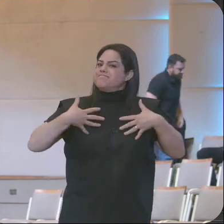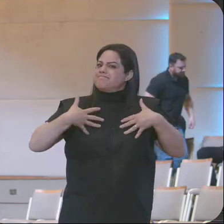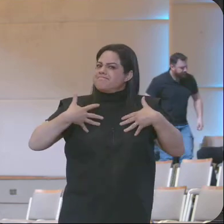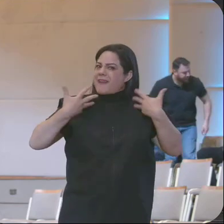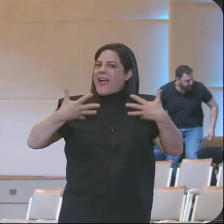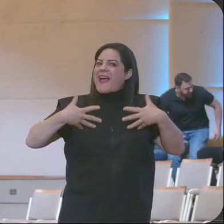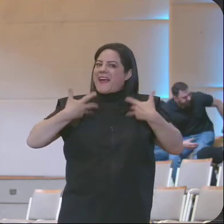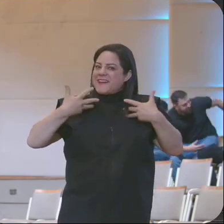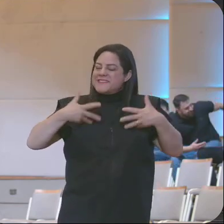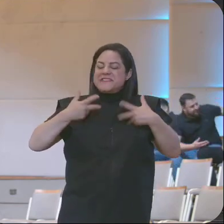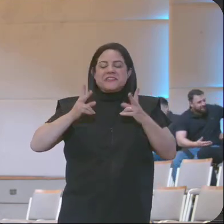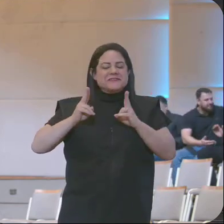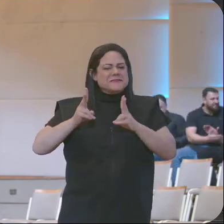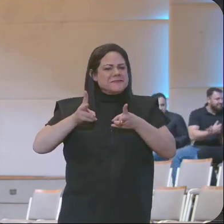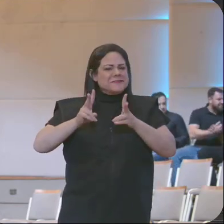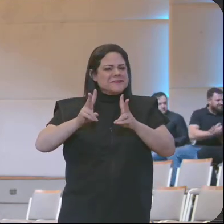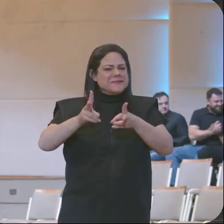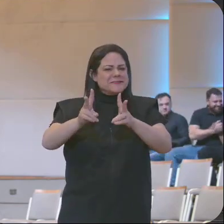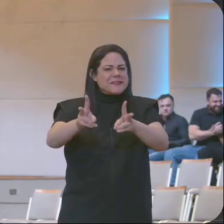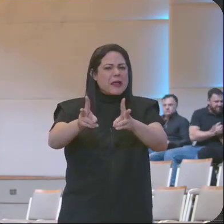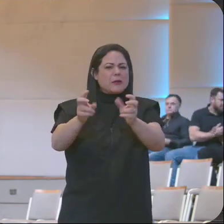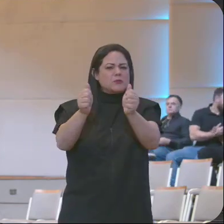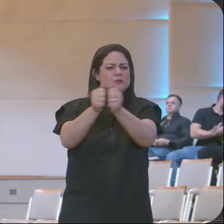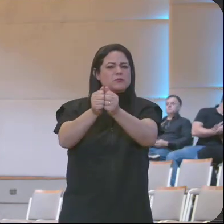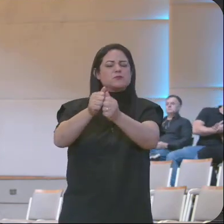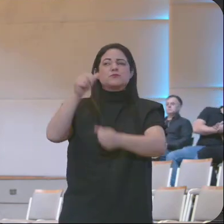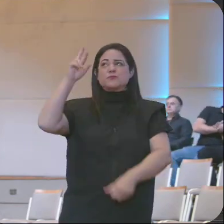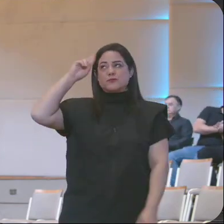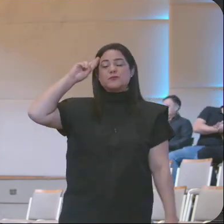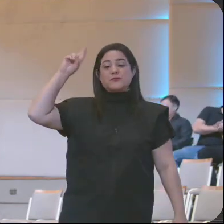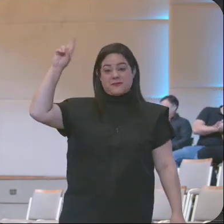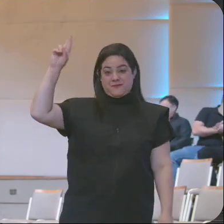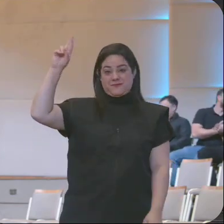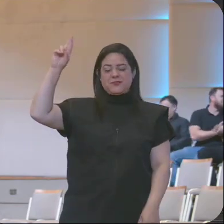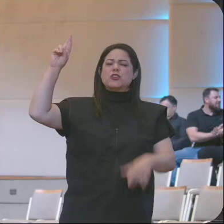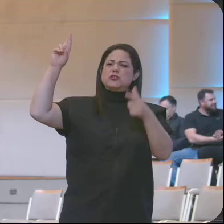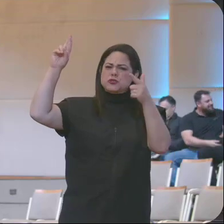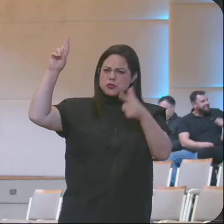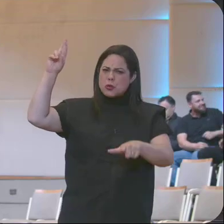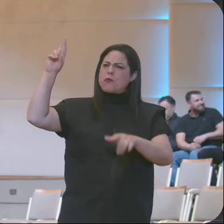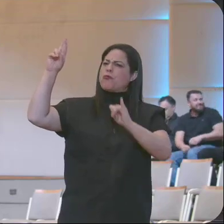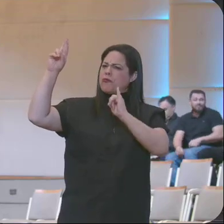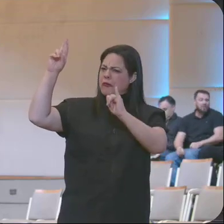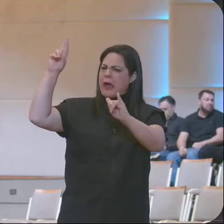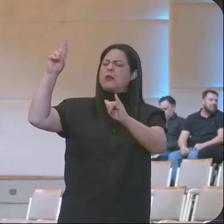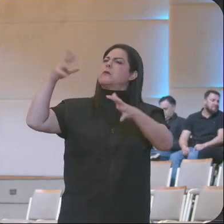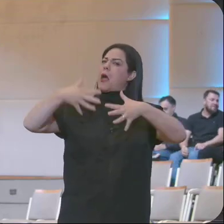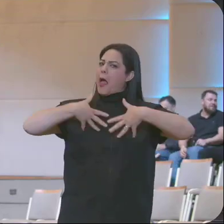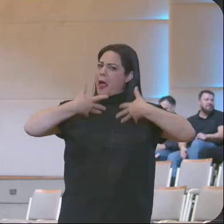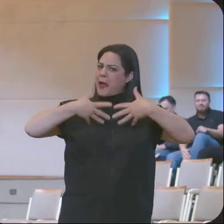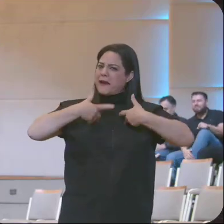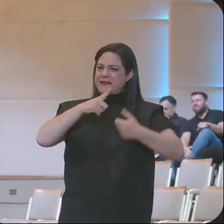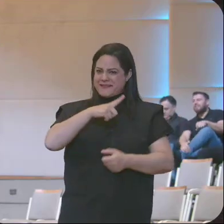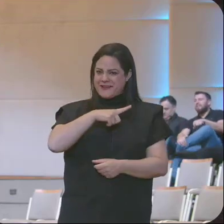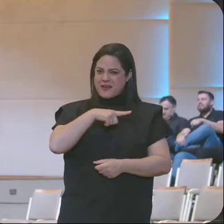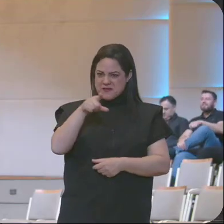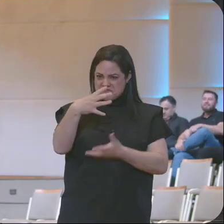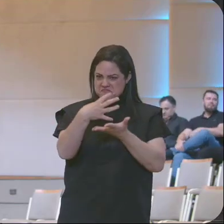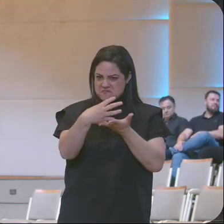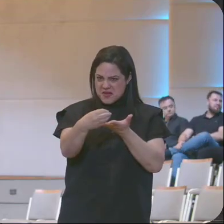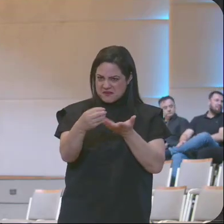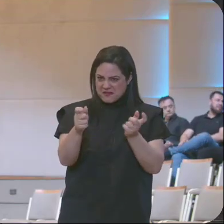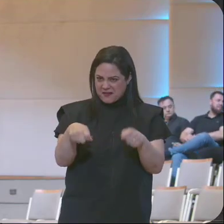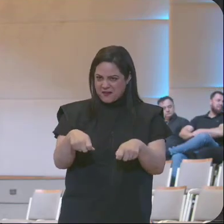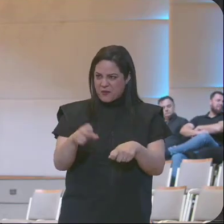alegrai-vos sempre no Senhor. Outra vez digo, alegrai-vos. Você consegue repetir comigo